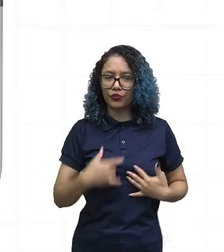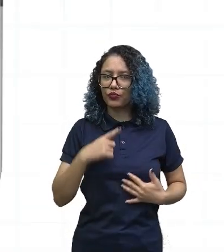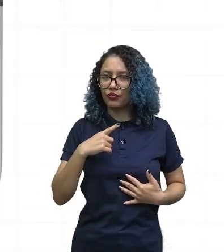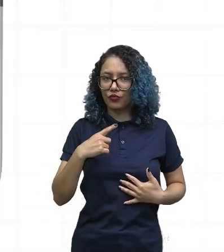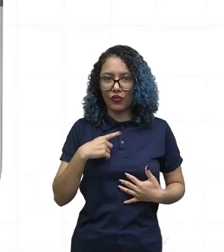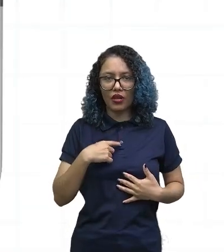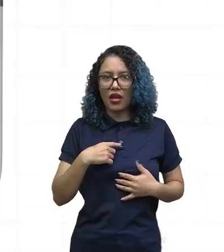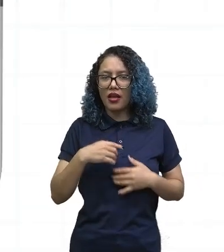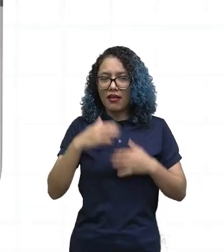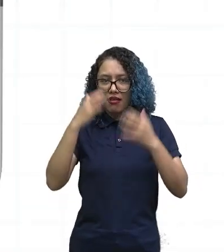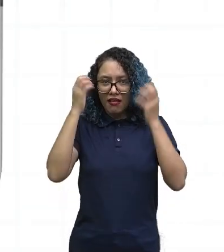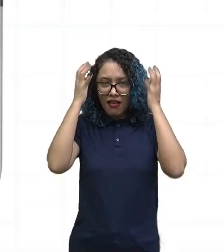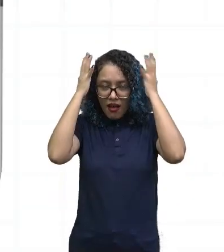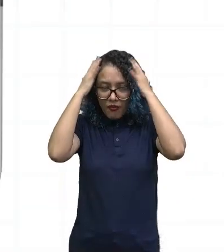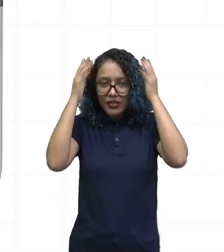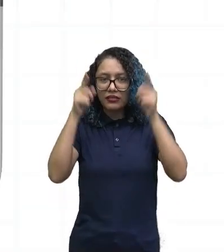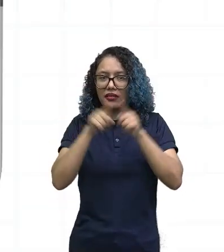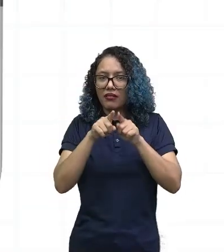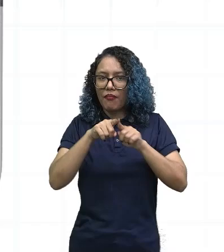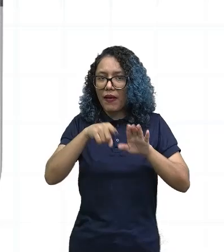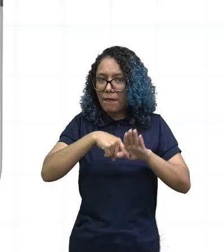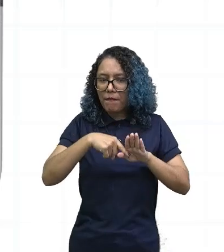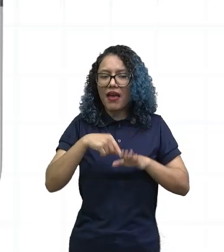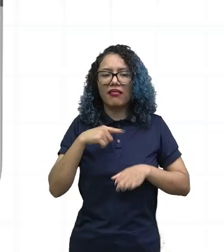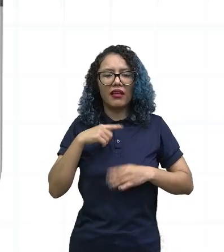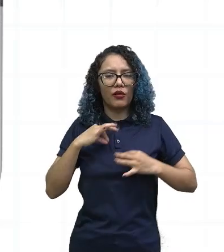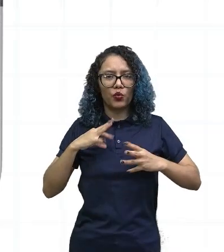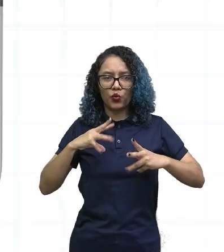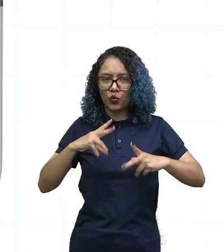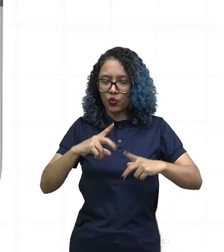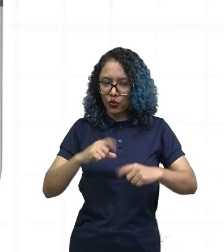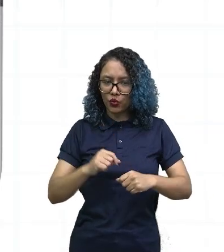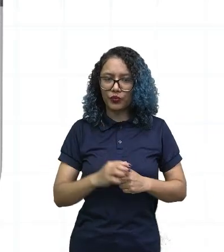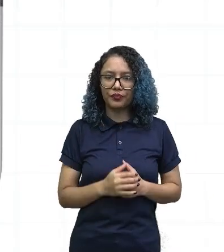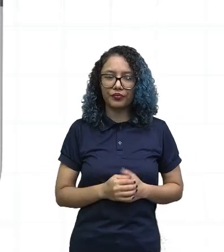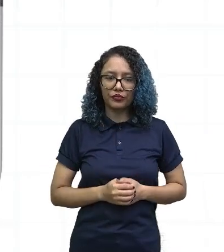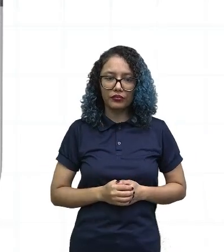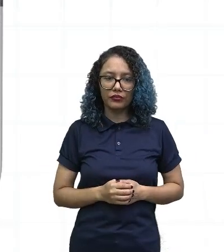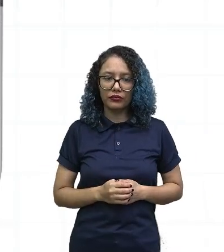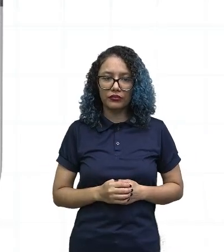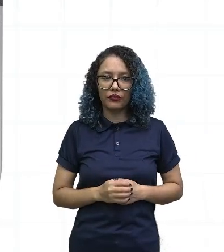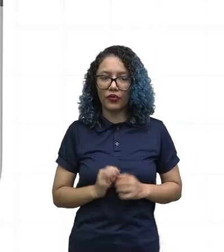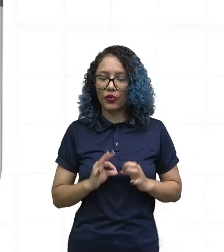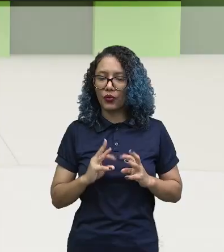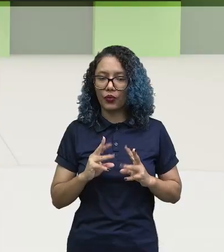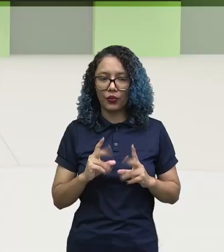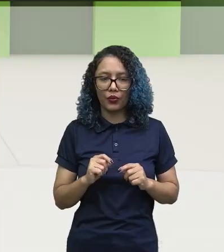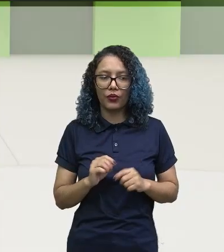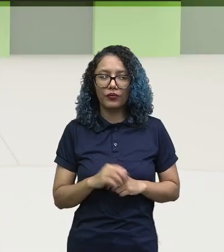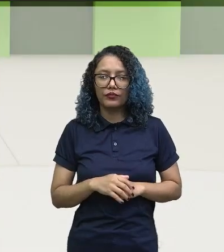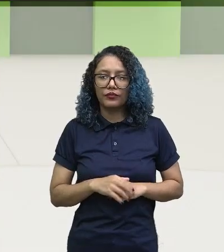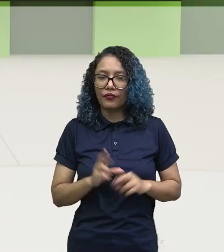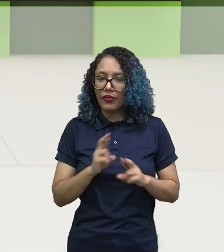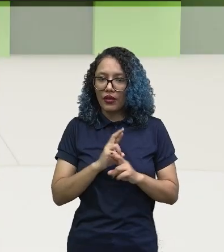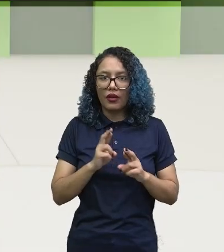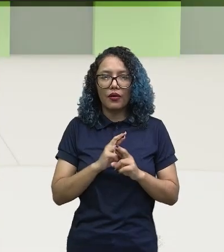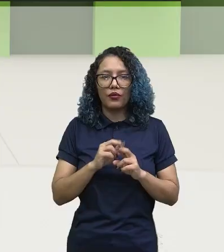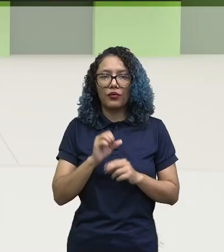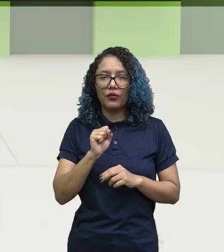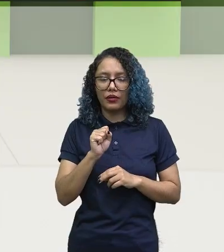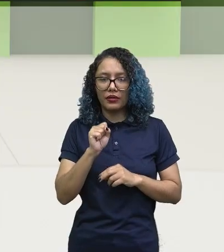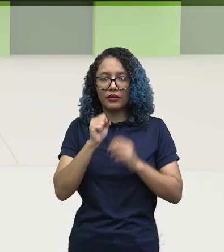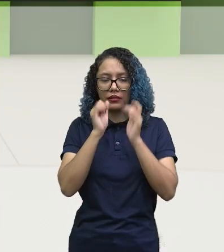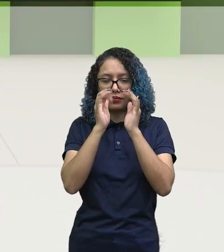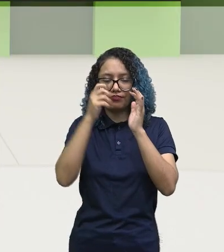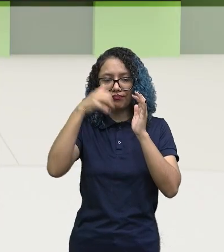aos pés, tá certo? Então, todo o nosso corpo está relacionado ao sistema nervoso, lembrando que é o sistema